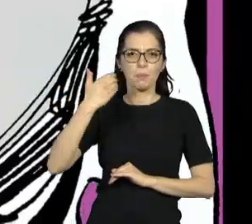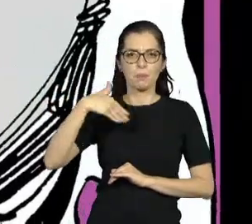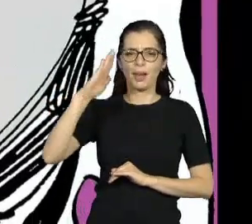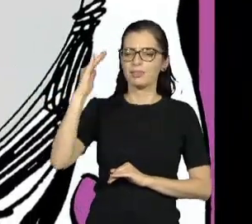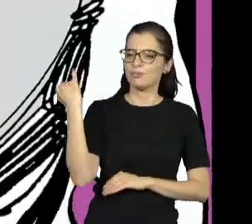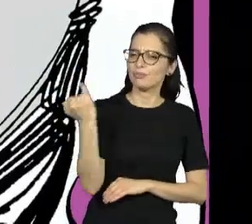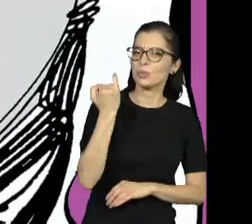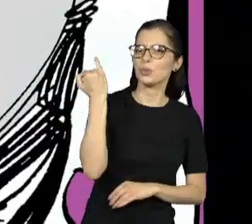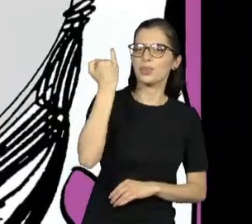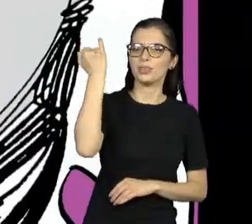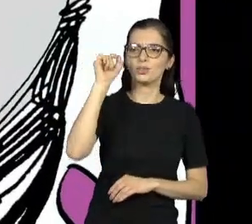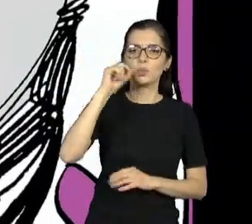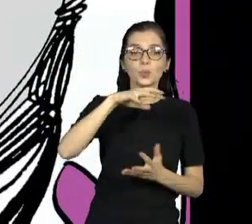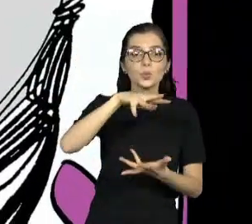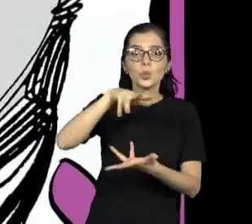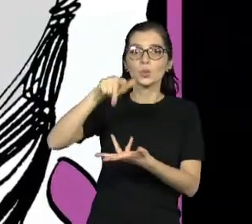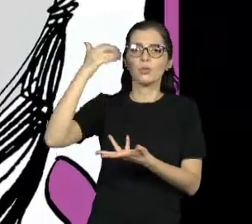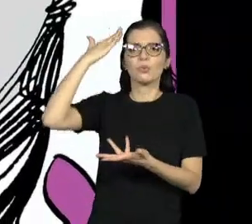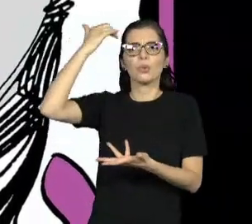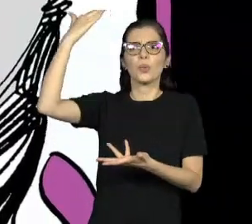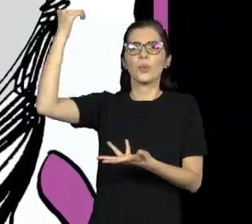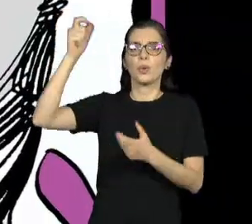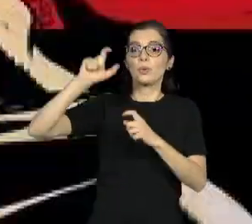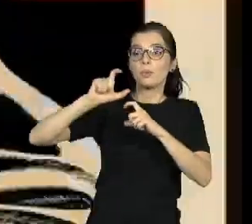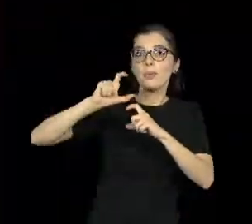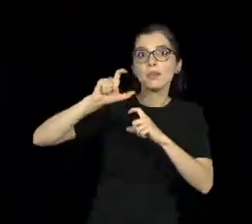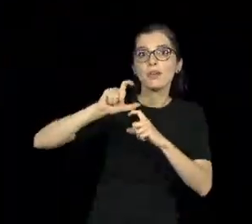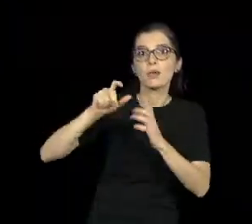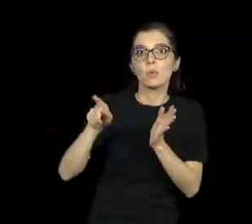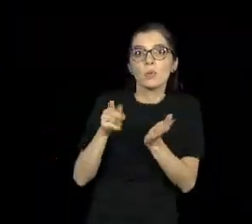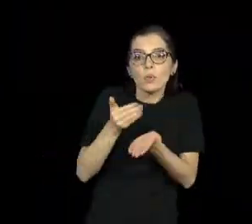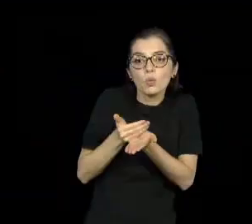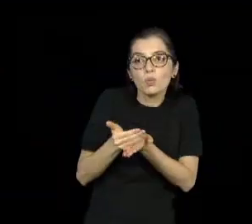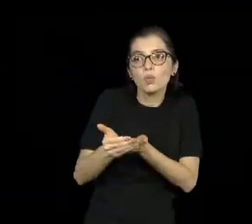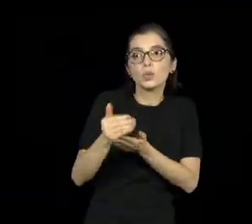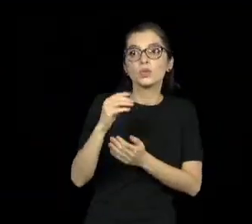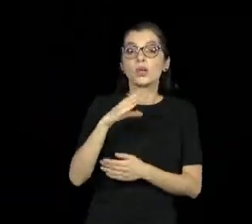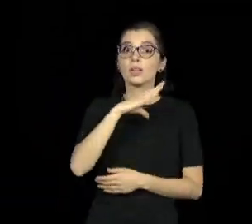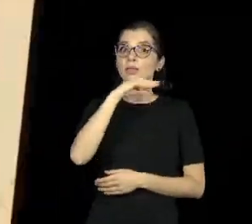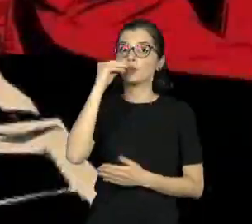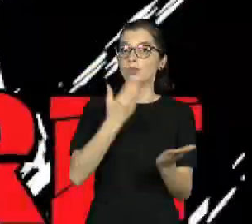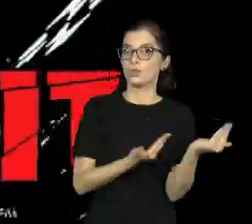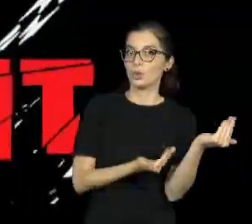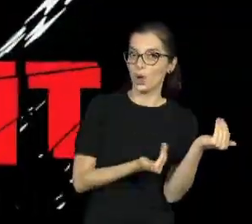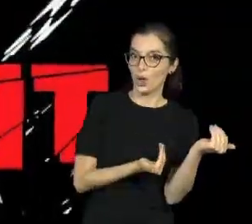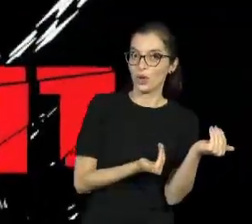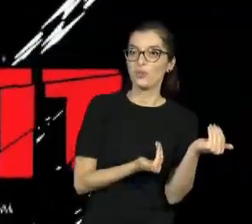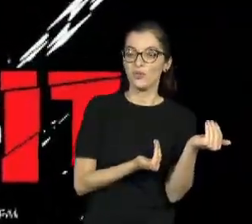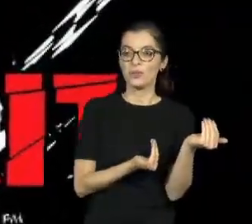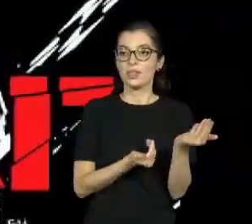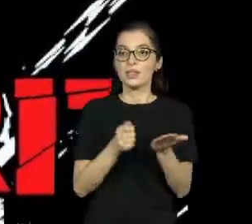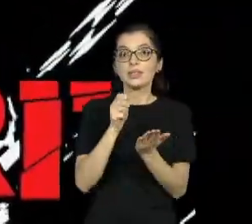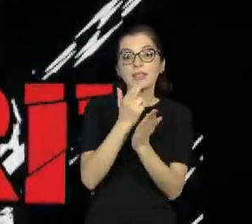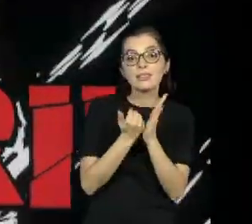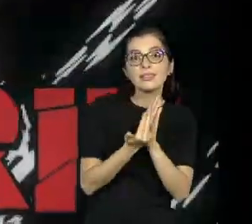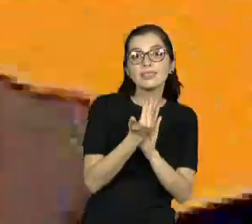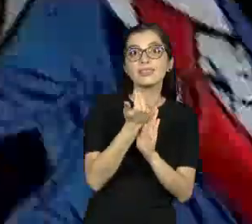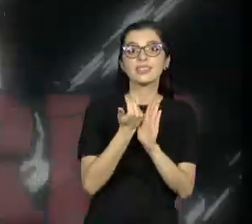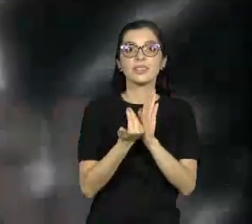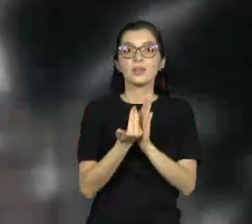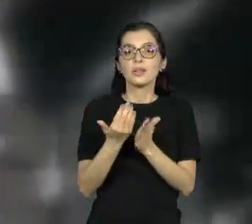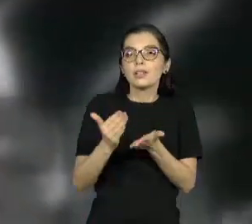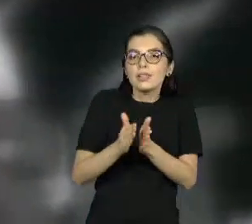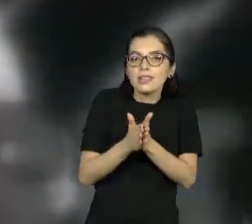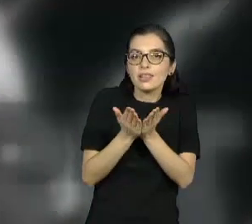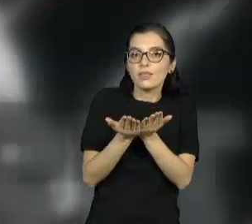Iniciou sua vitoriosa carreira quando era um adolescente. desenhando para uma revistinha de escola junto com